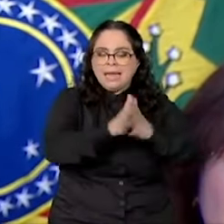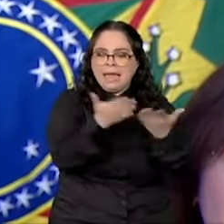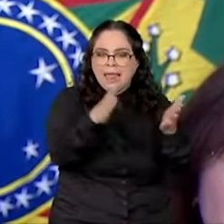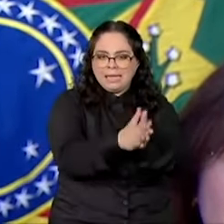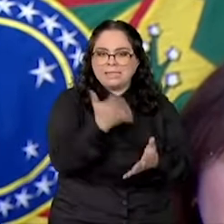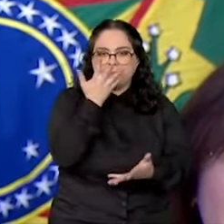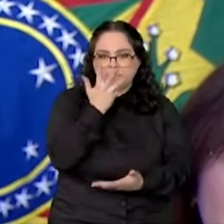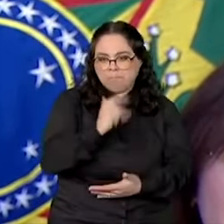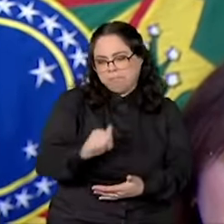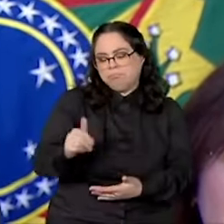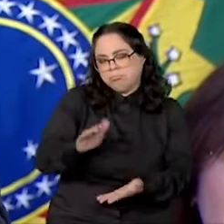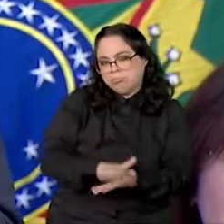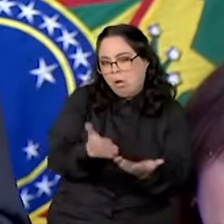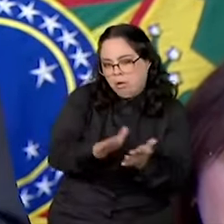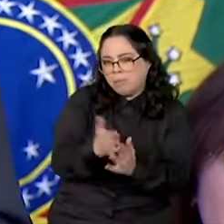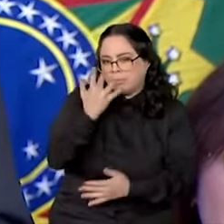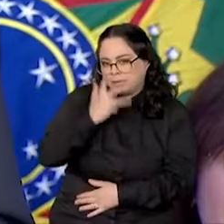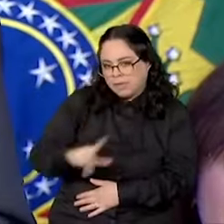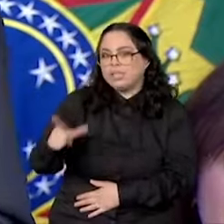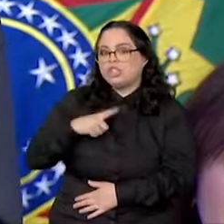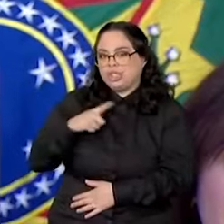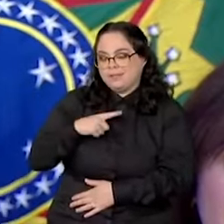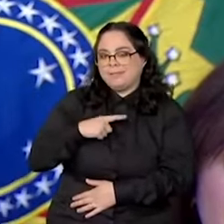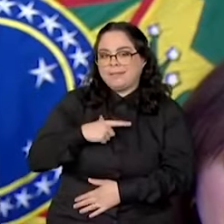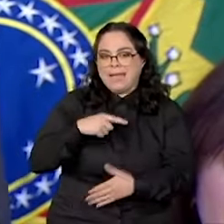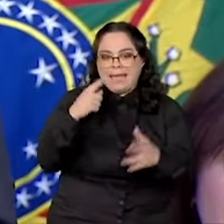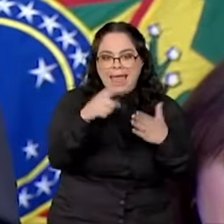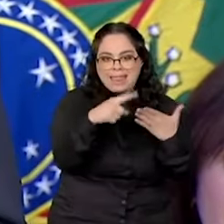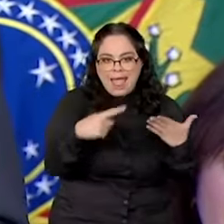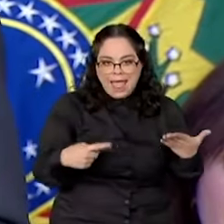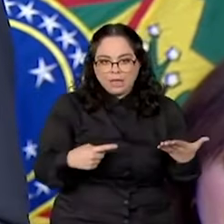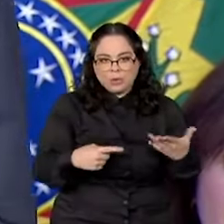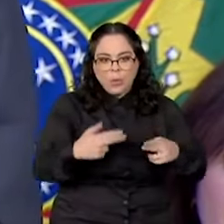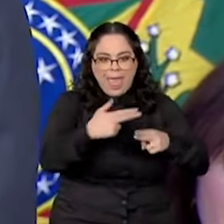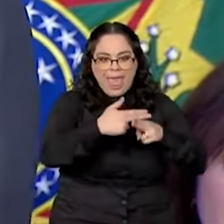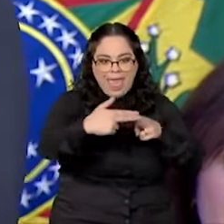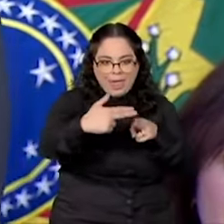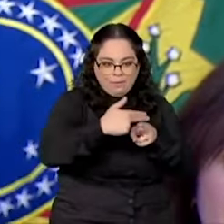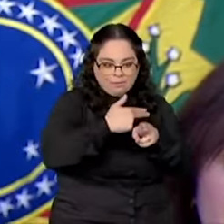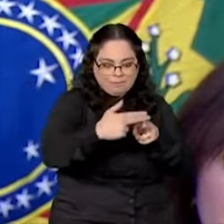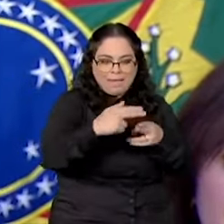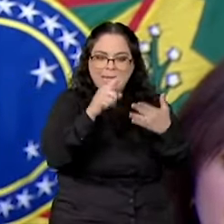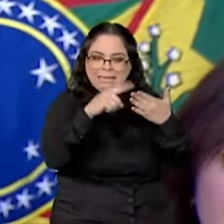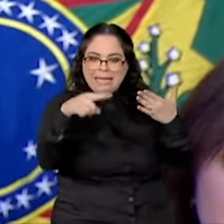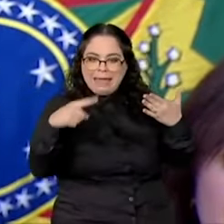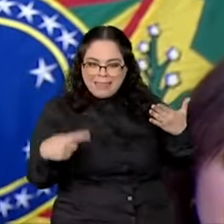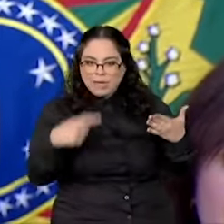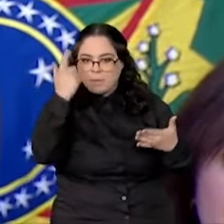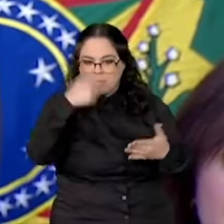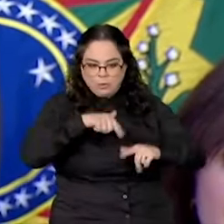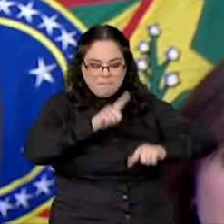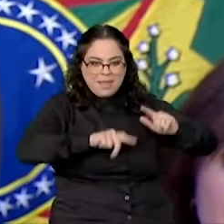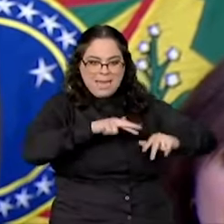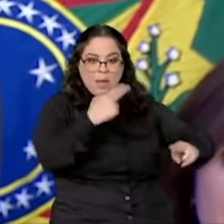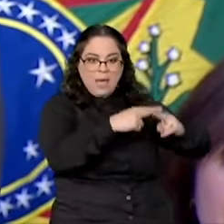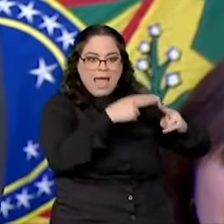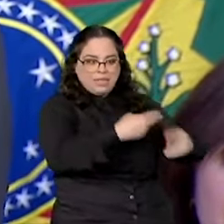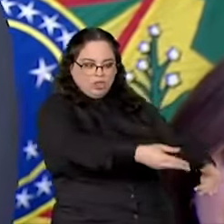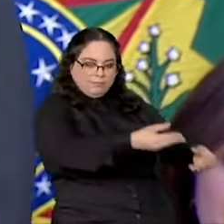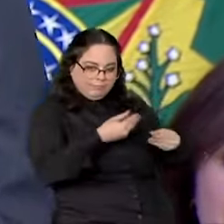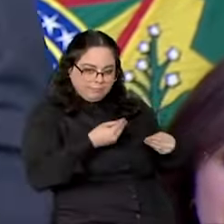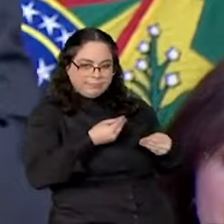um caderno que ganhava da caixa, tinha uma régua. E o caderno de quem ganhava material da